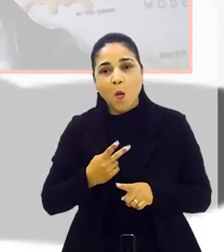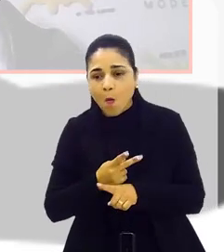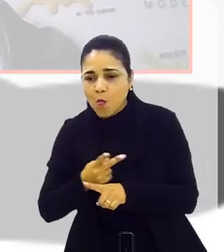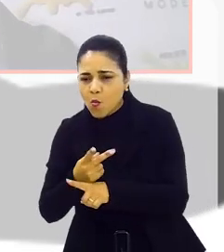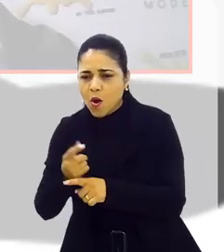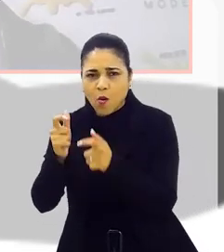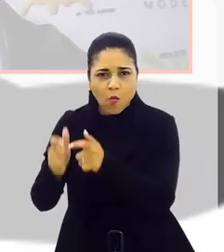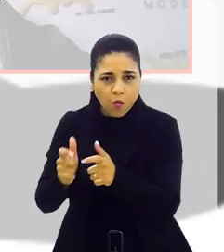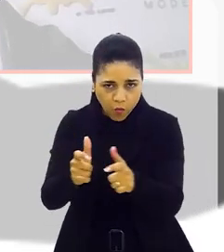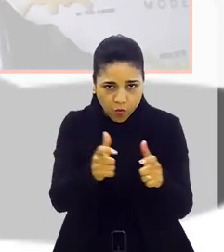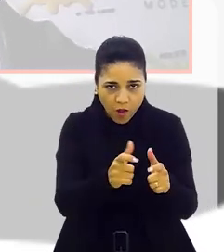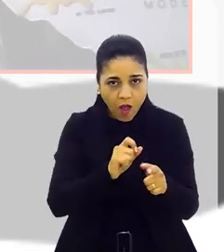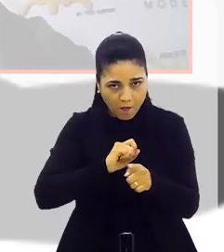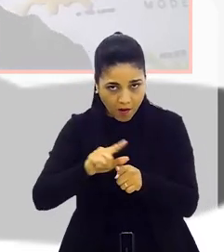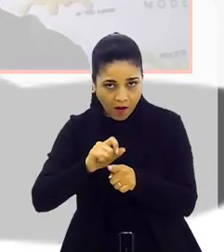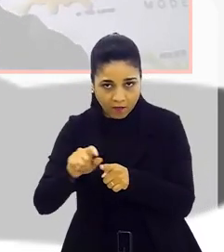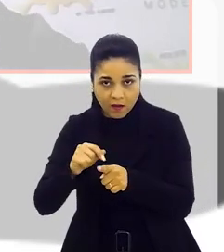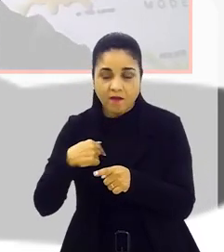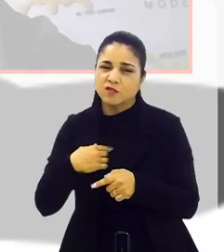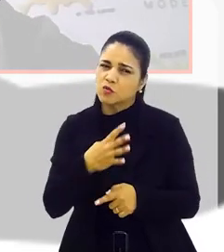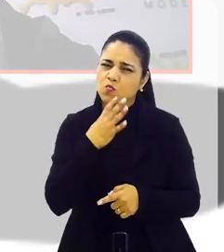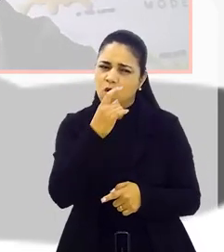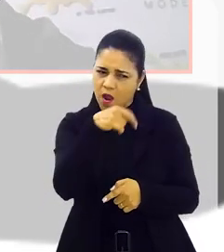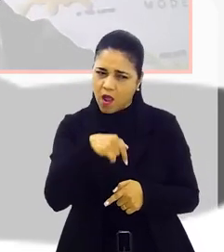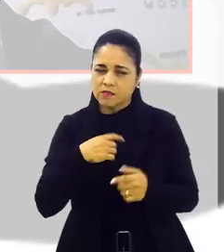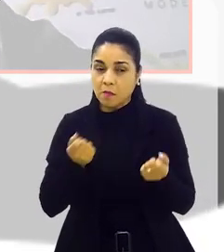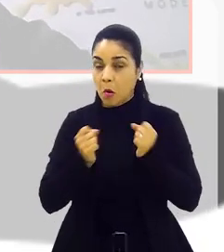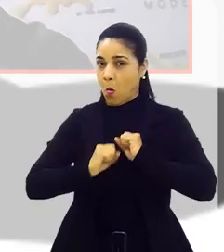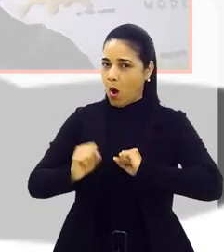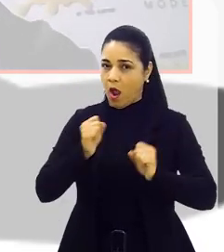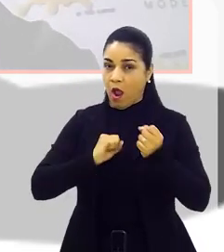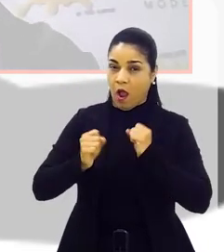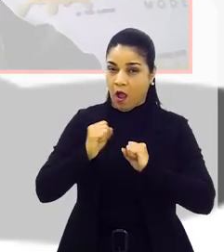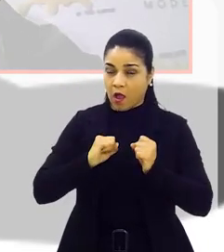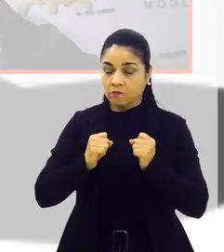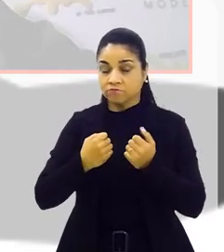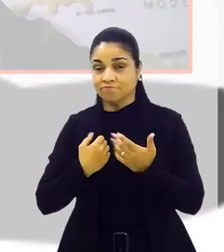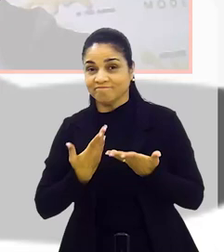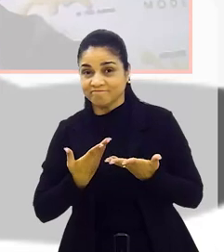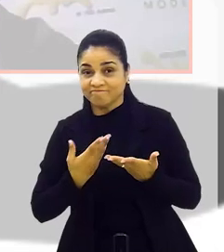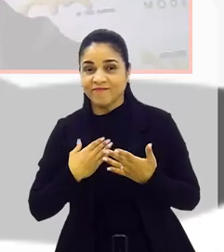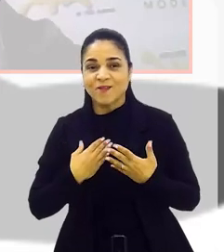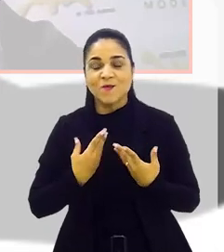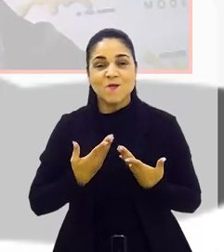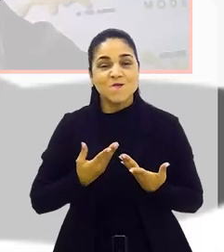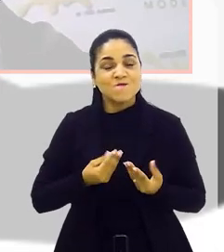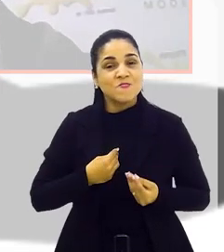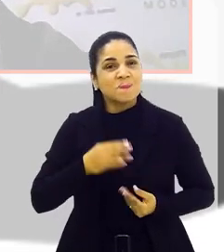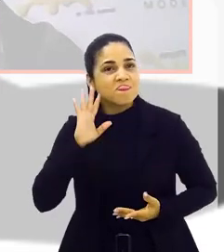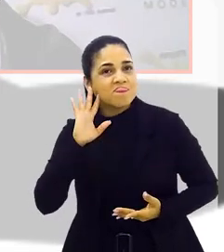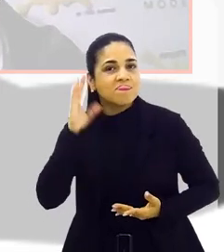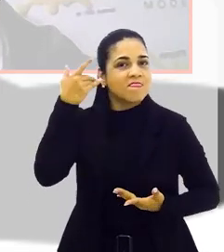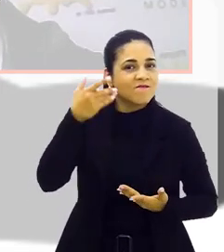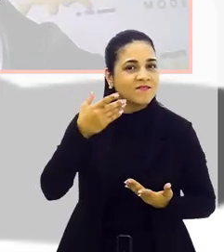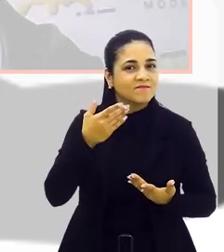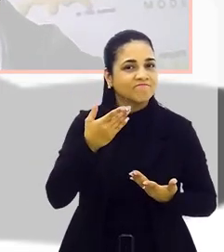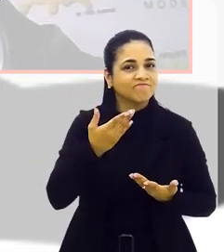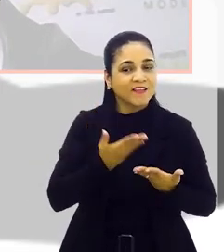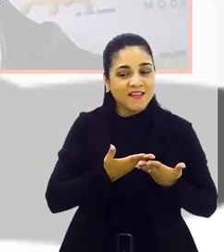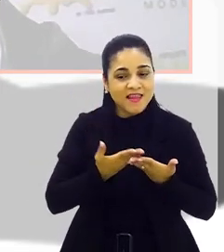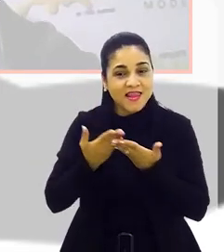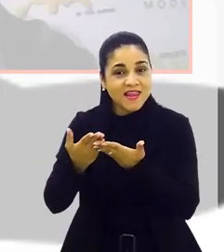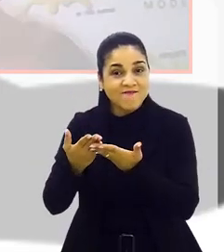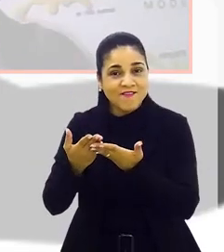um outro espaço, ou não conseguir um outro espaço, você me conhece, você sabe que eu sou muito inquieto, e eu resolvi levar o